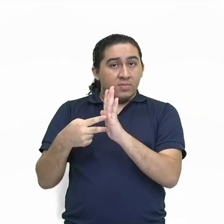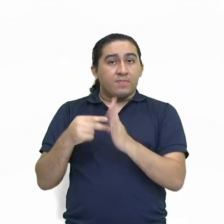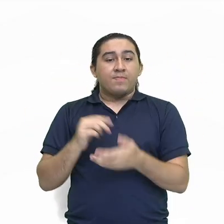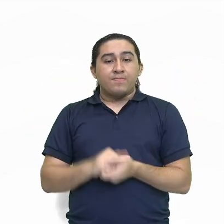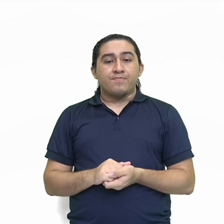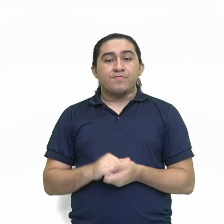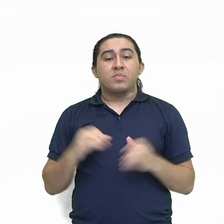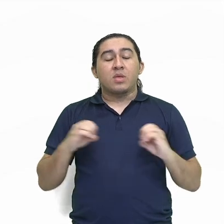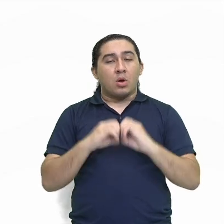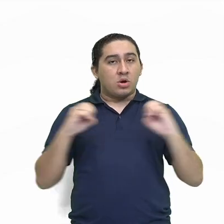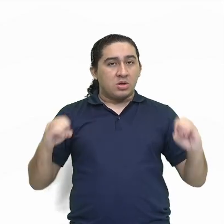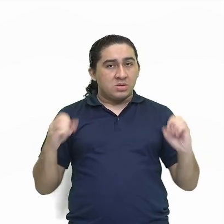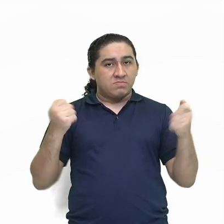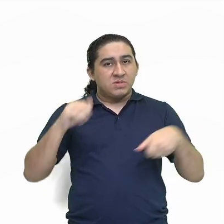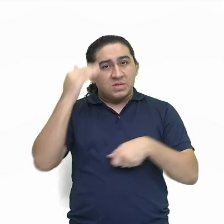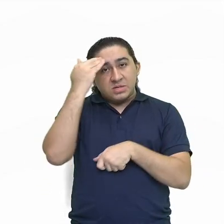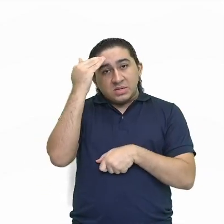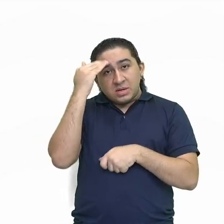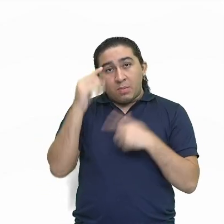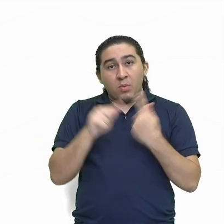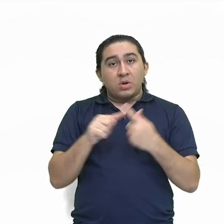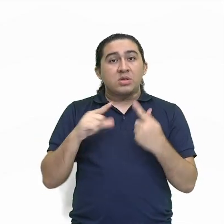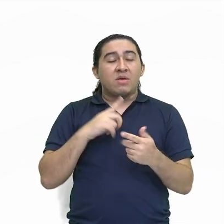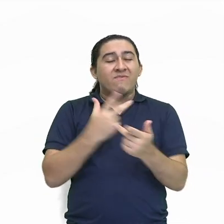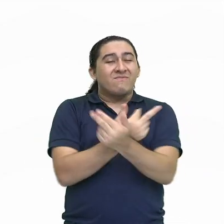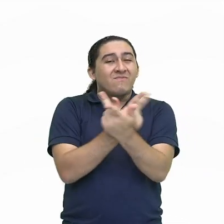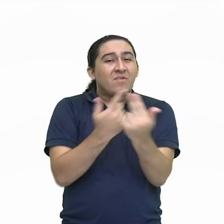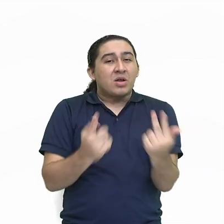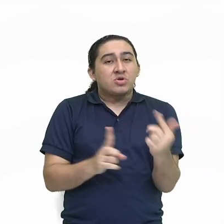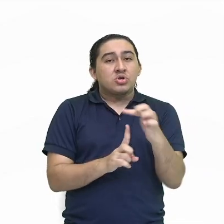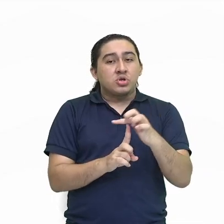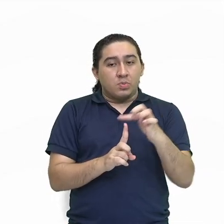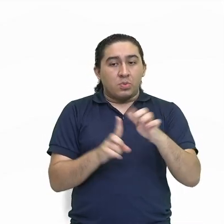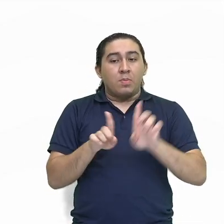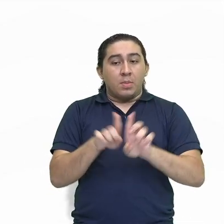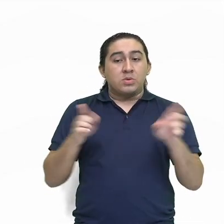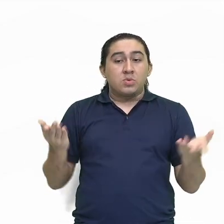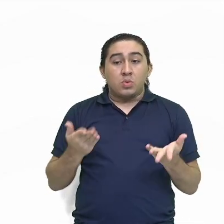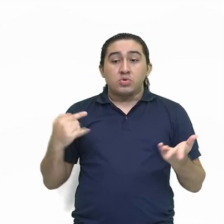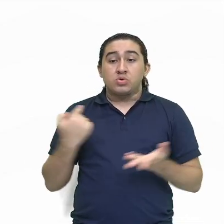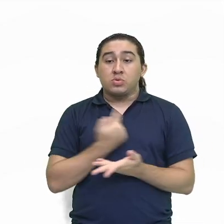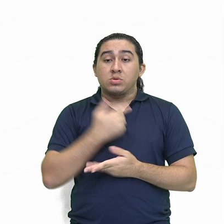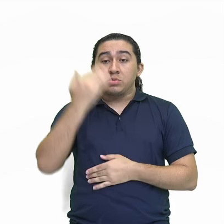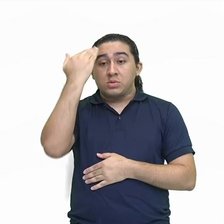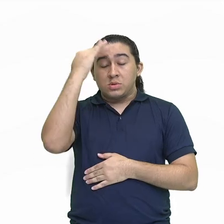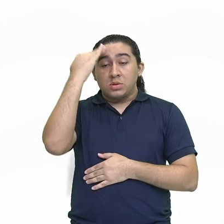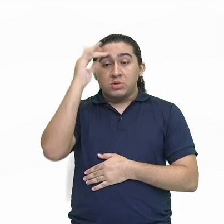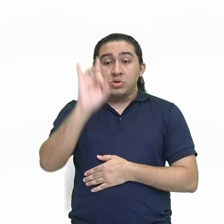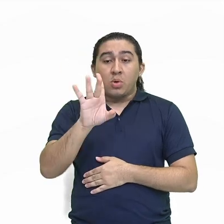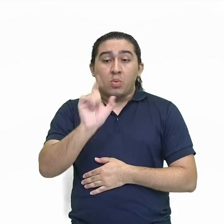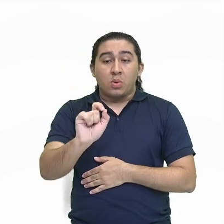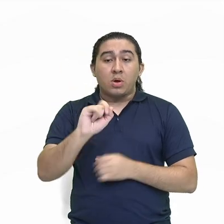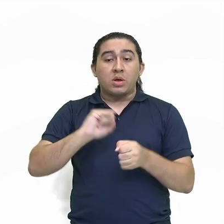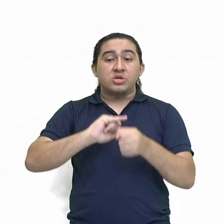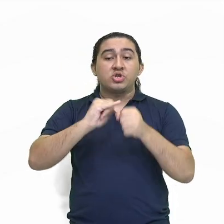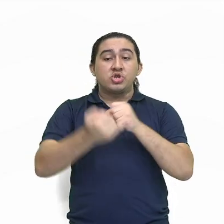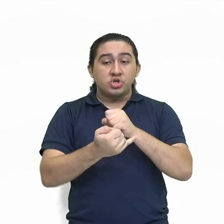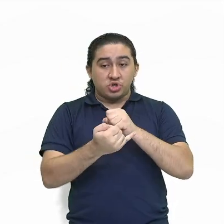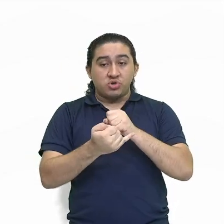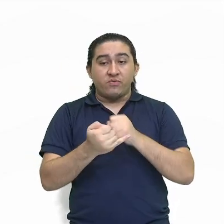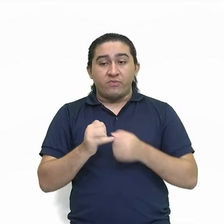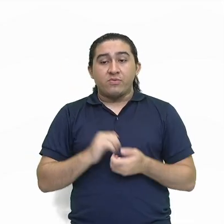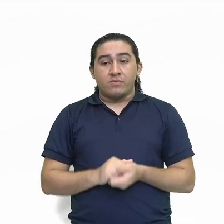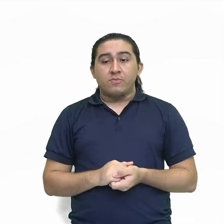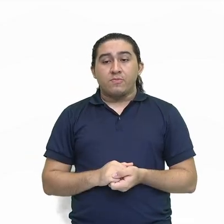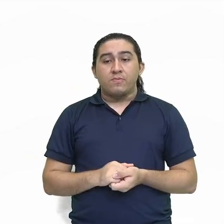orações, vocês precisam compreender, porque nós temos vários tipos de orações, mas hoje a gente está vendo as adjetivas.